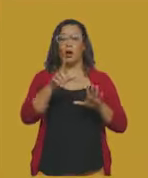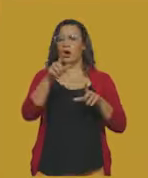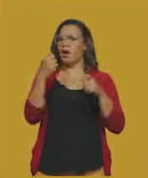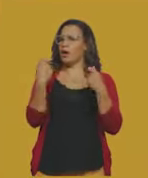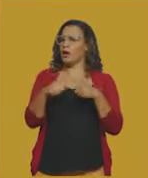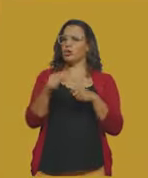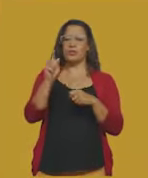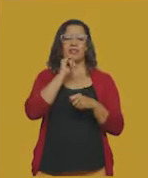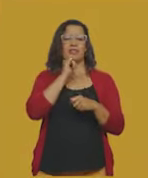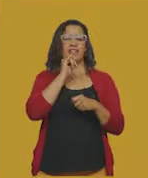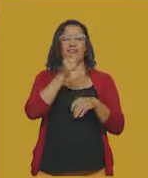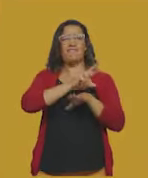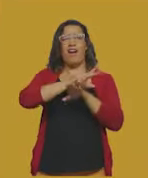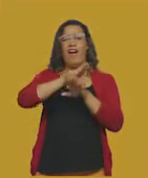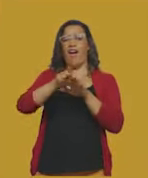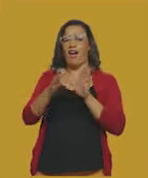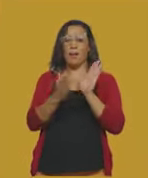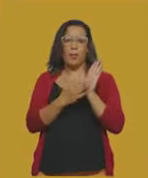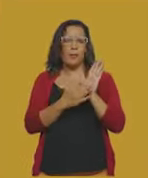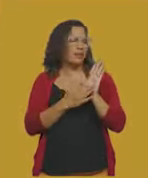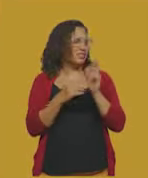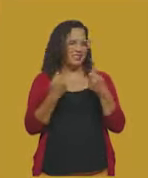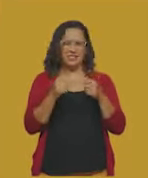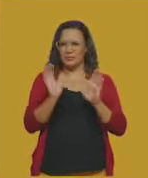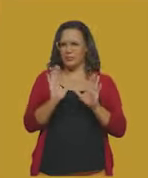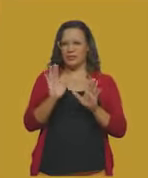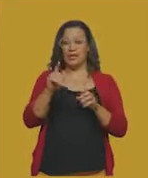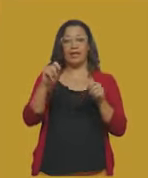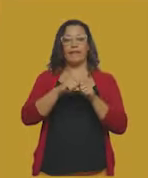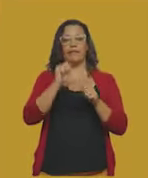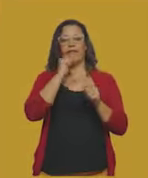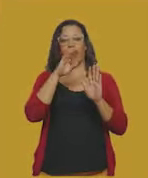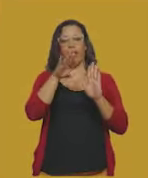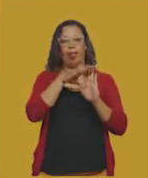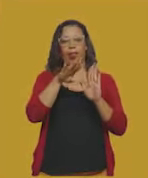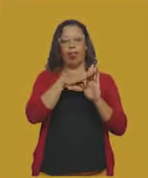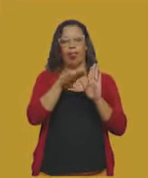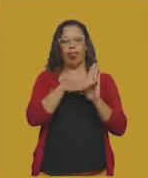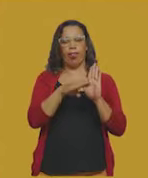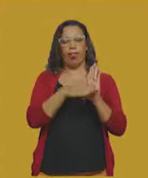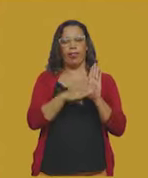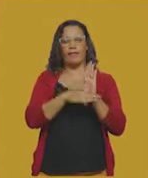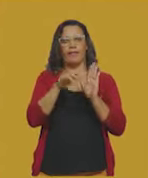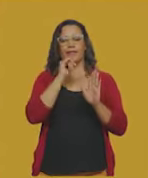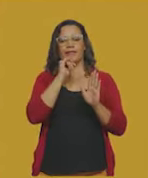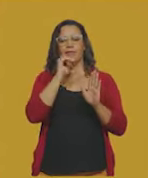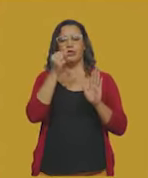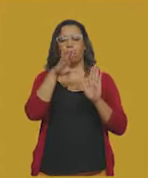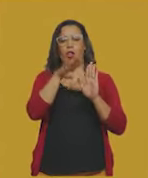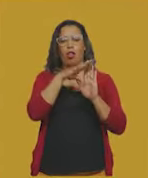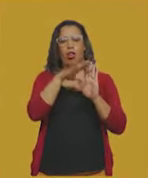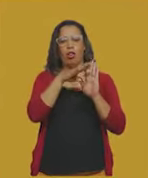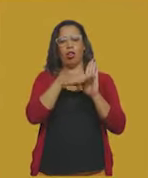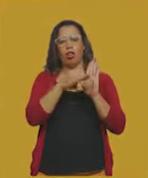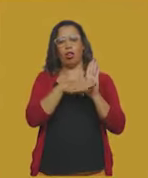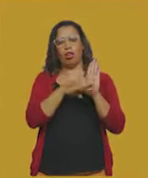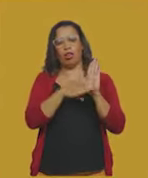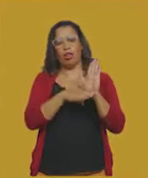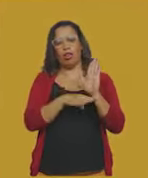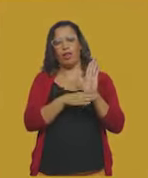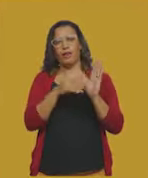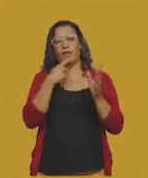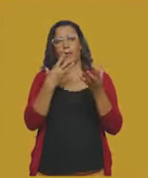elaborar diversas propostas. Tem gente que faz lista. Coloca lá uma lista gigantesca de